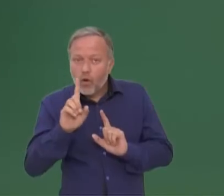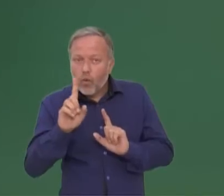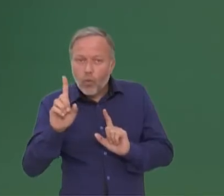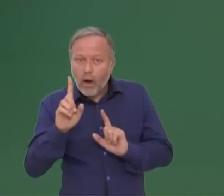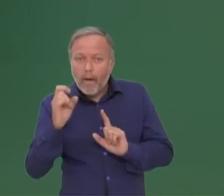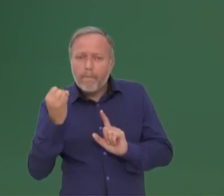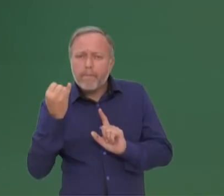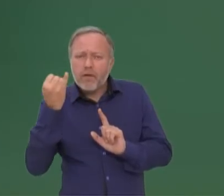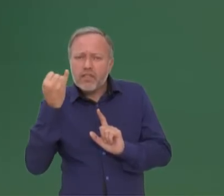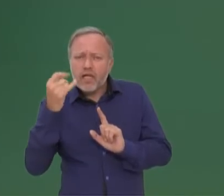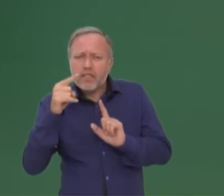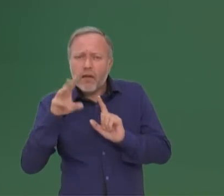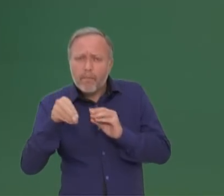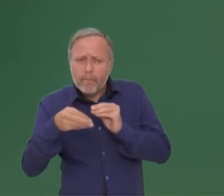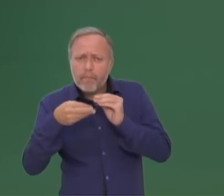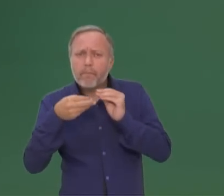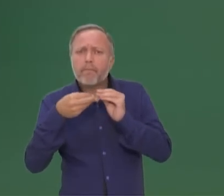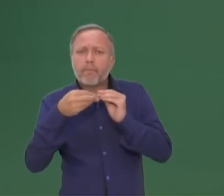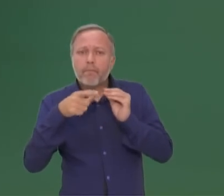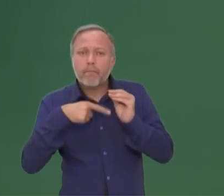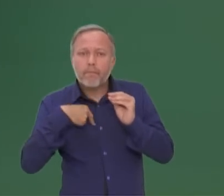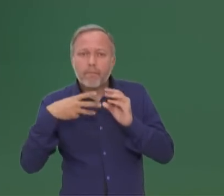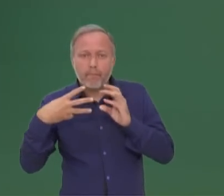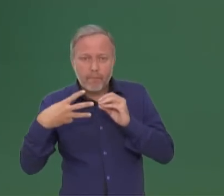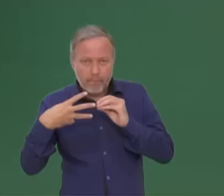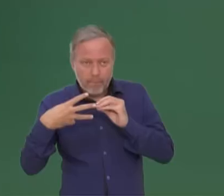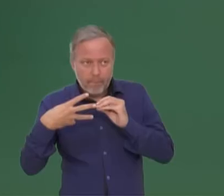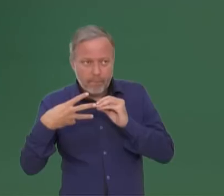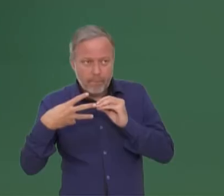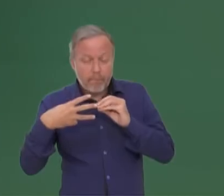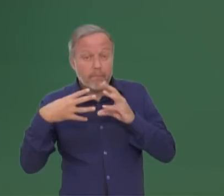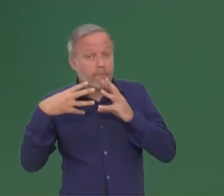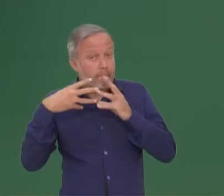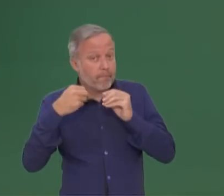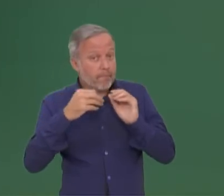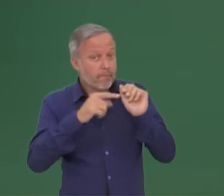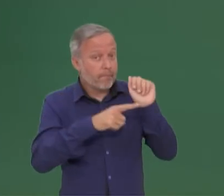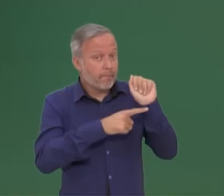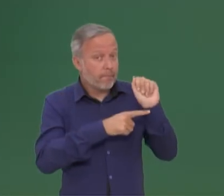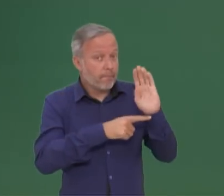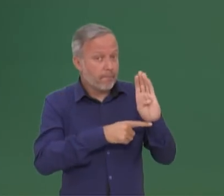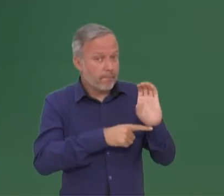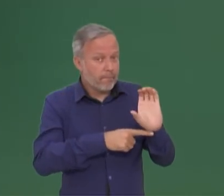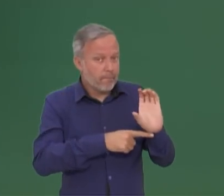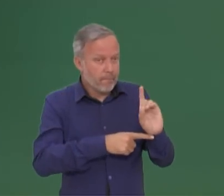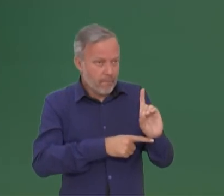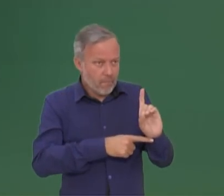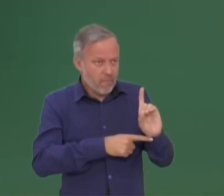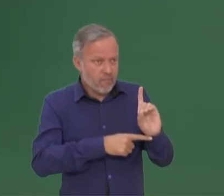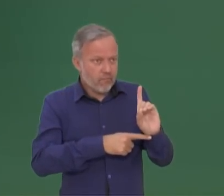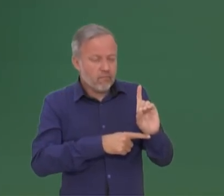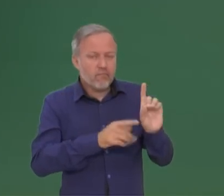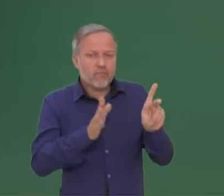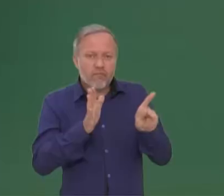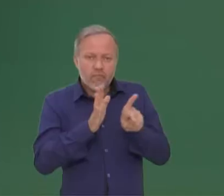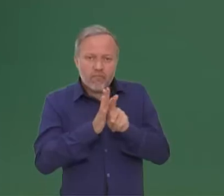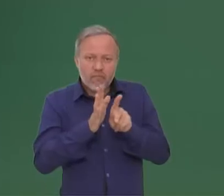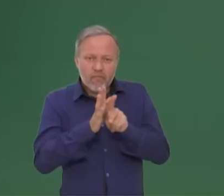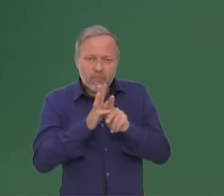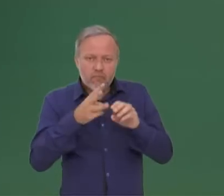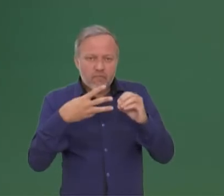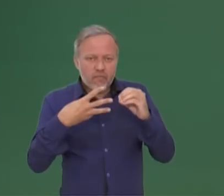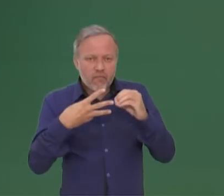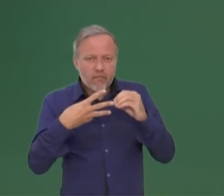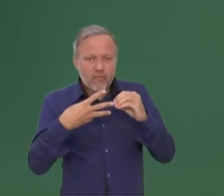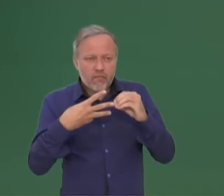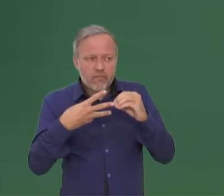componente fundamental, embora todos esses que eu apresento nas 4 alternativas são componentes